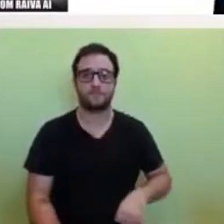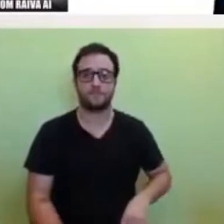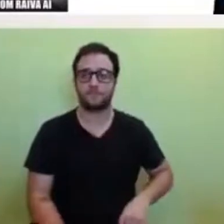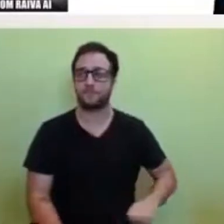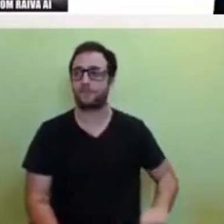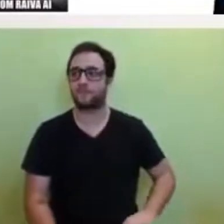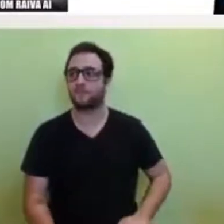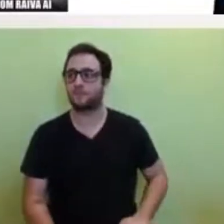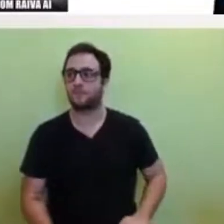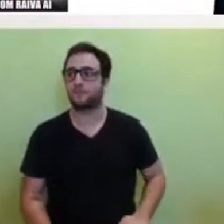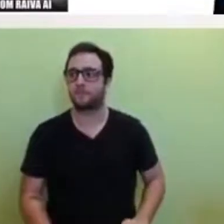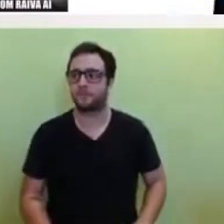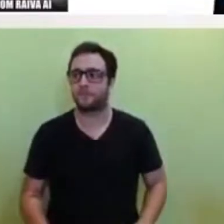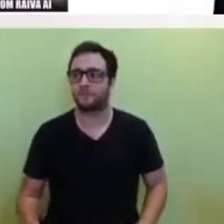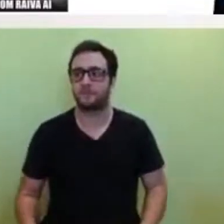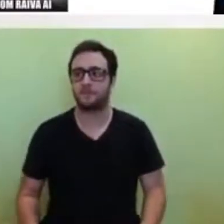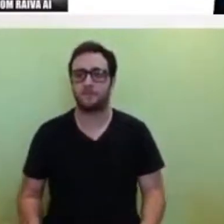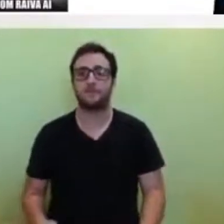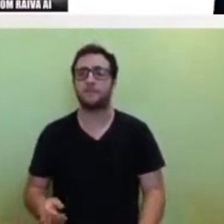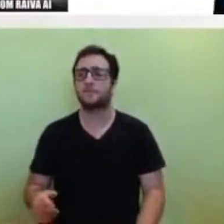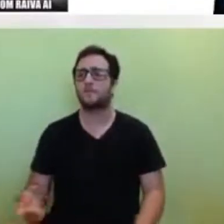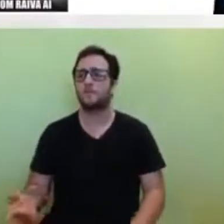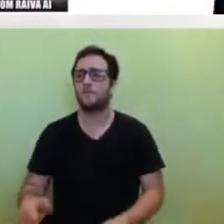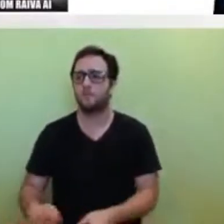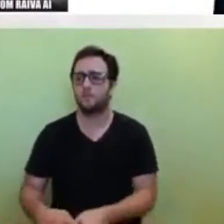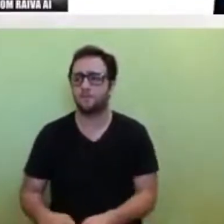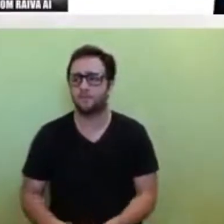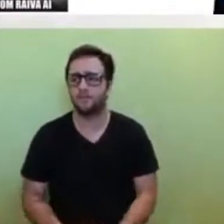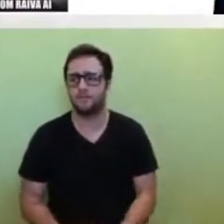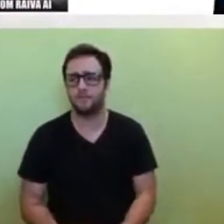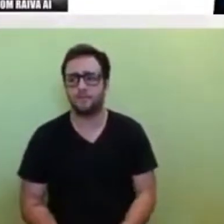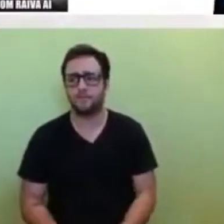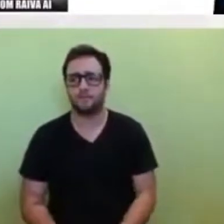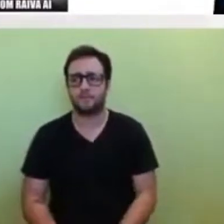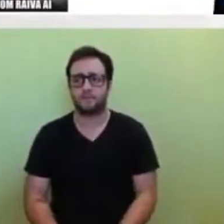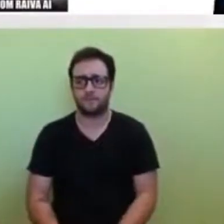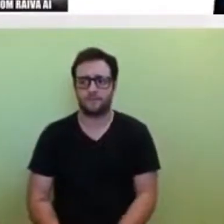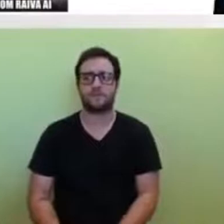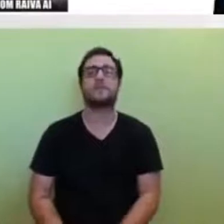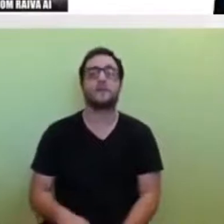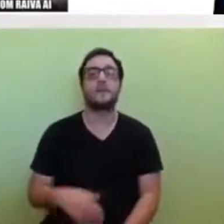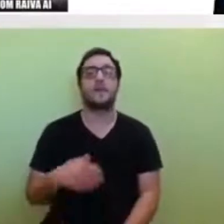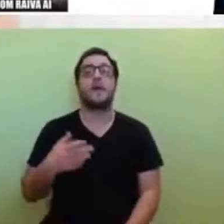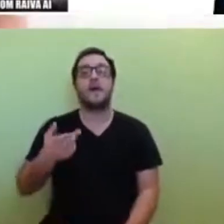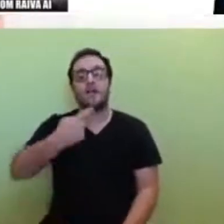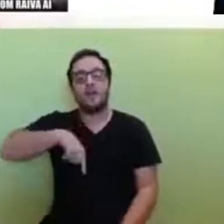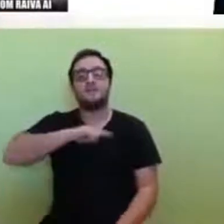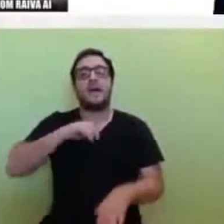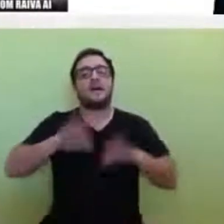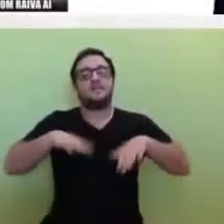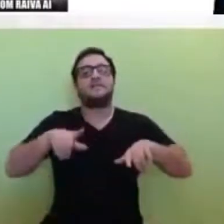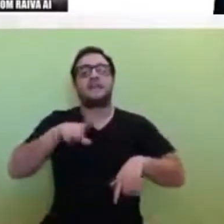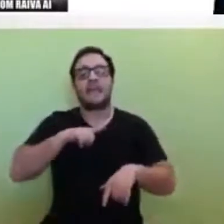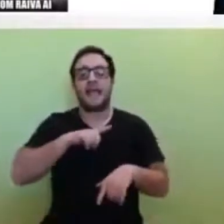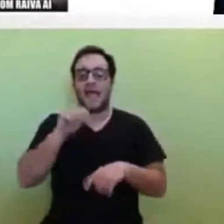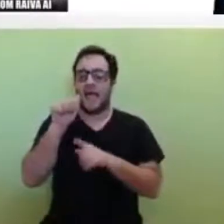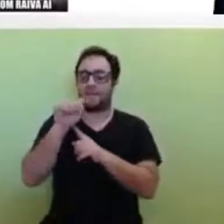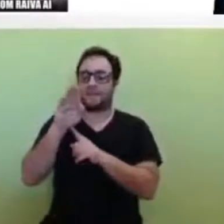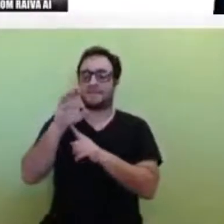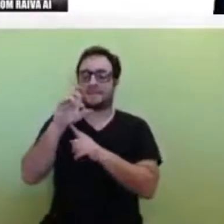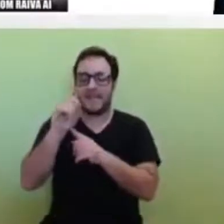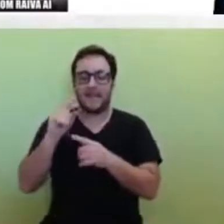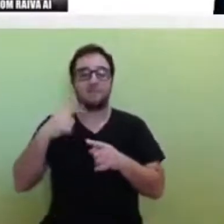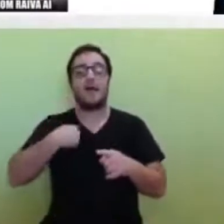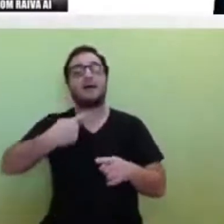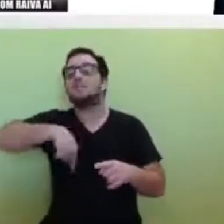dia. Nós usamos um outro alfabeto no dia a dia, que é o alfabeto de escrita. Uma outra colocação que